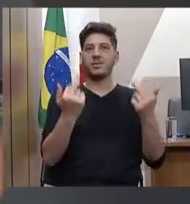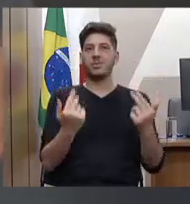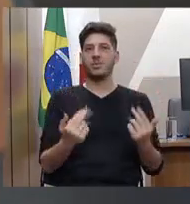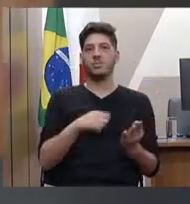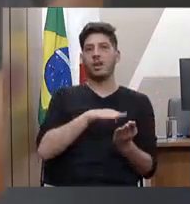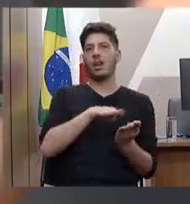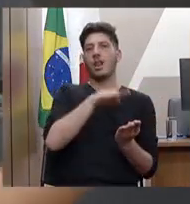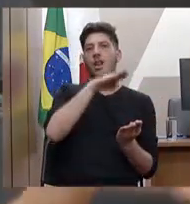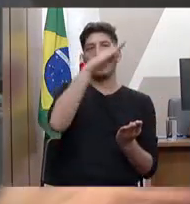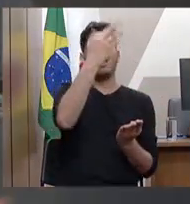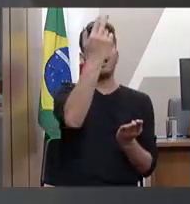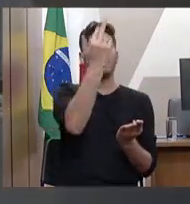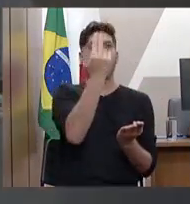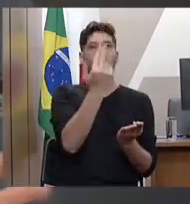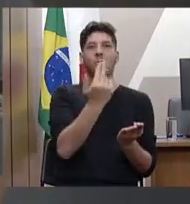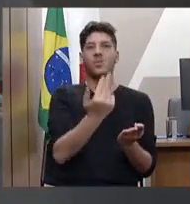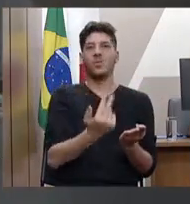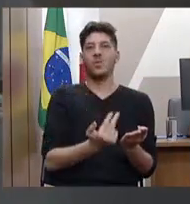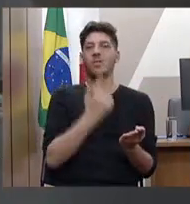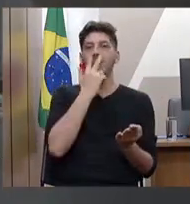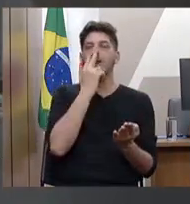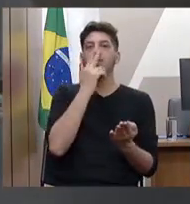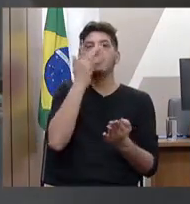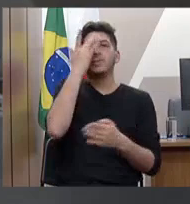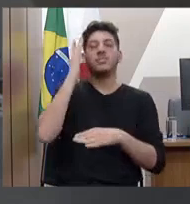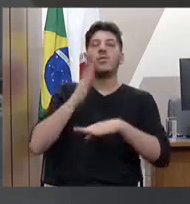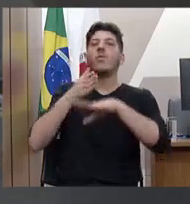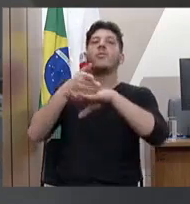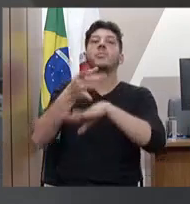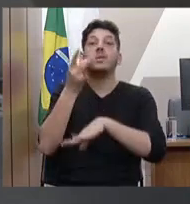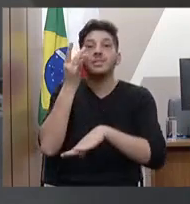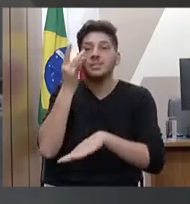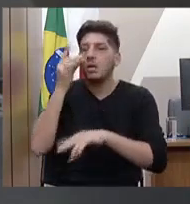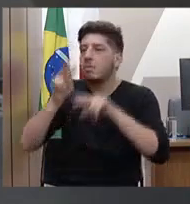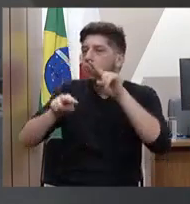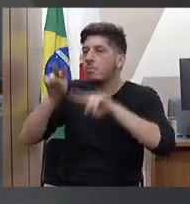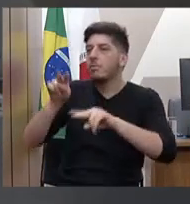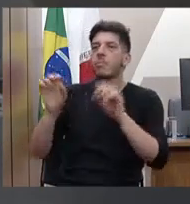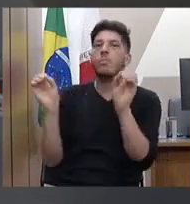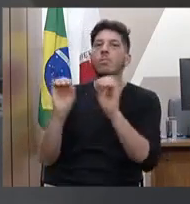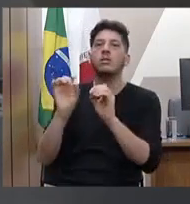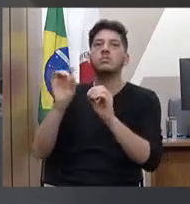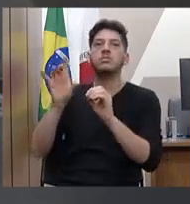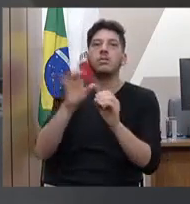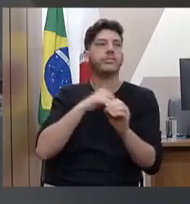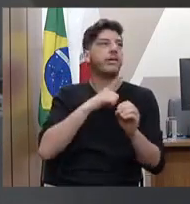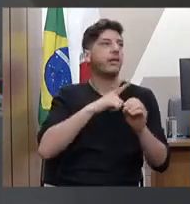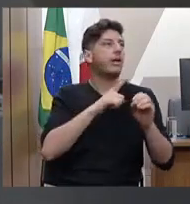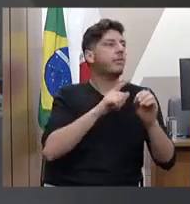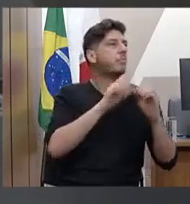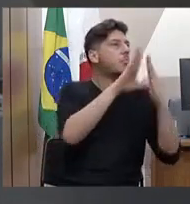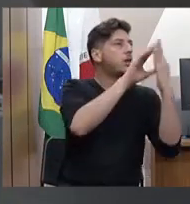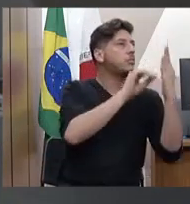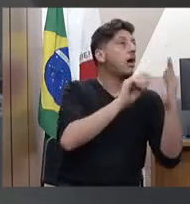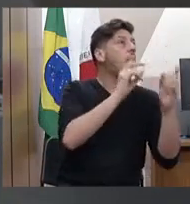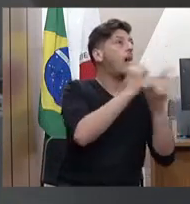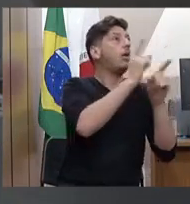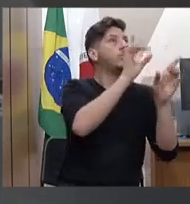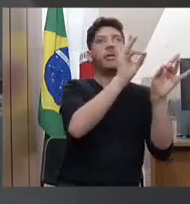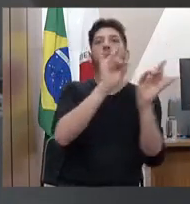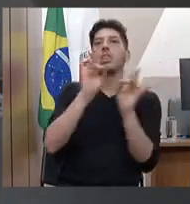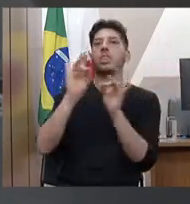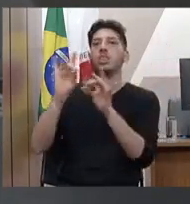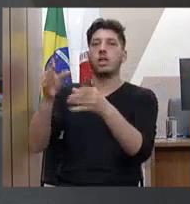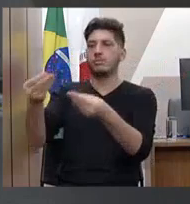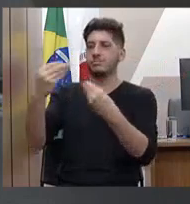que ele não entrou nem na empresa para fazer essa análise então assim eu acho que isso tem consequência na própria